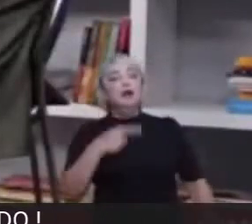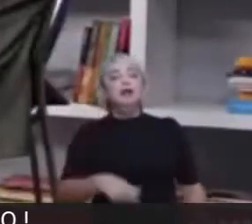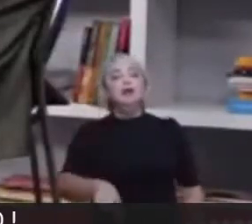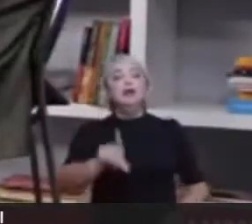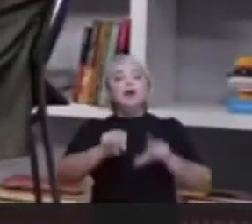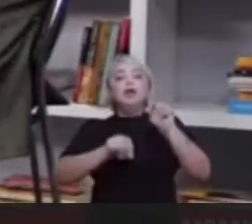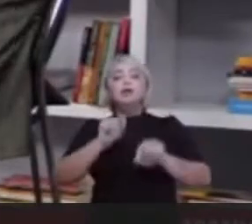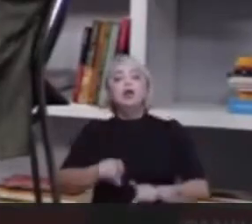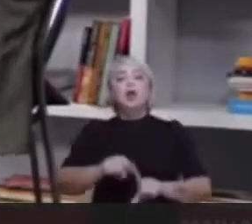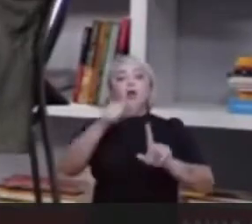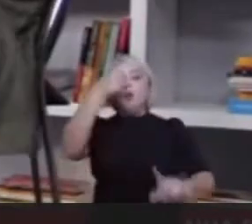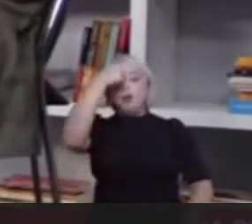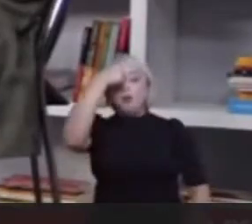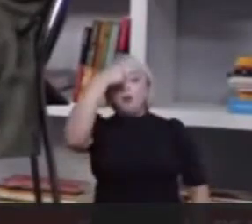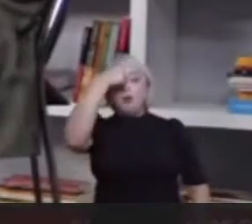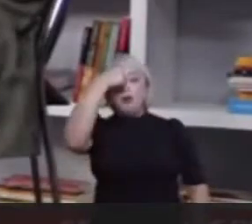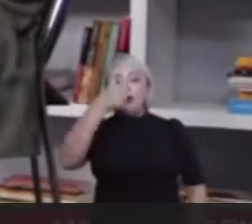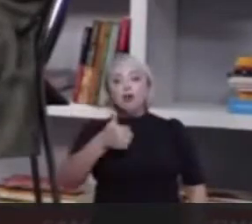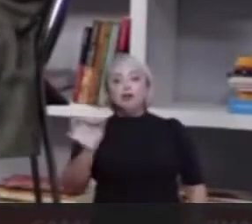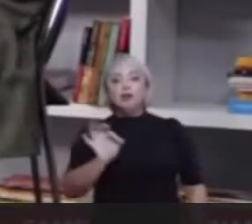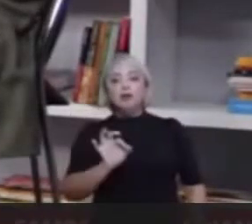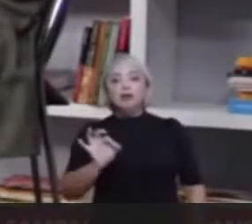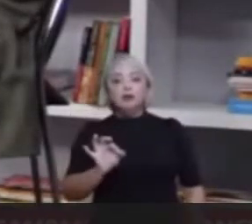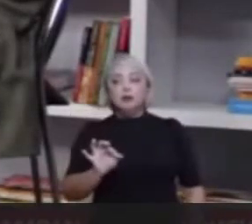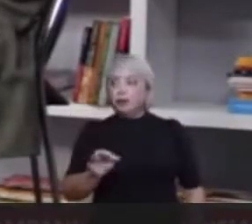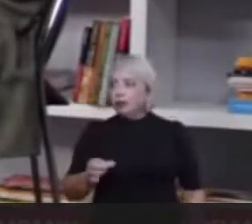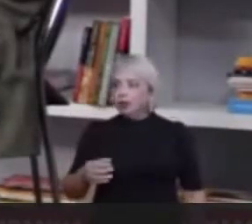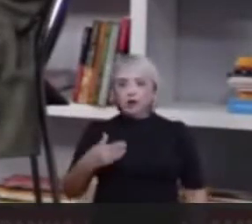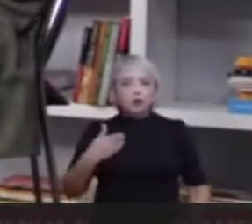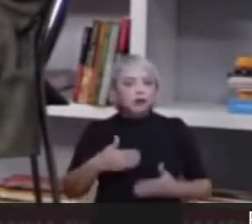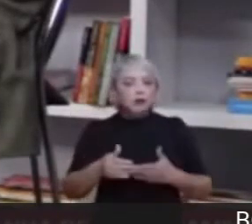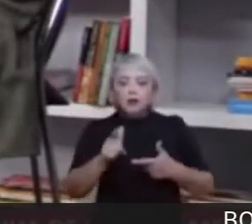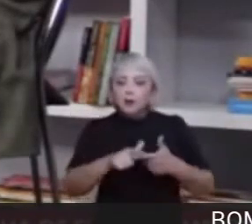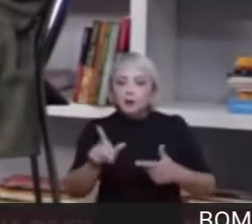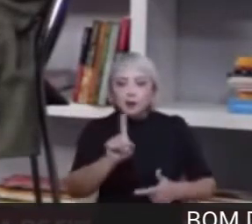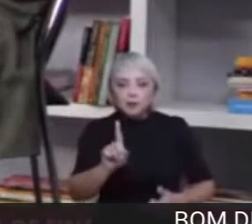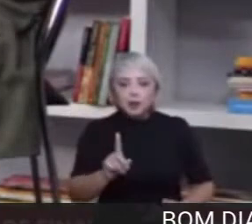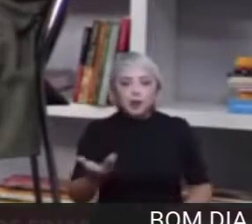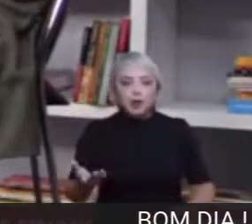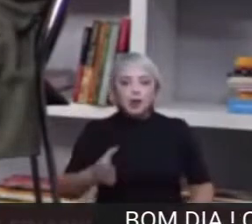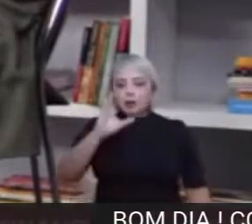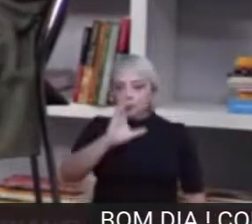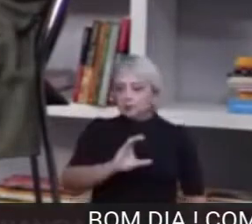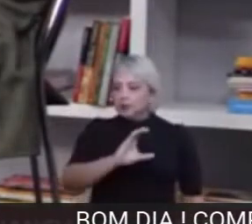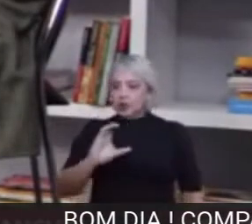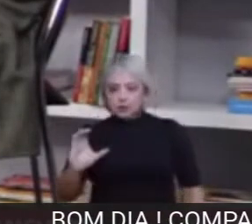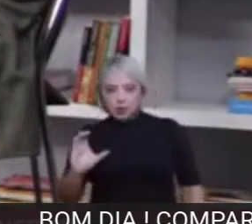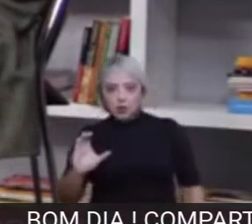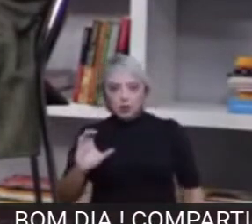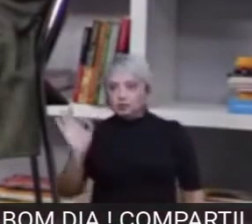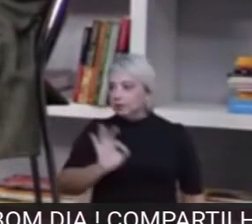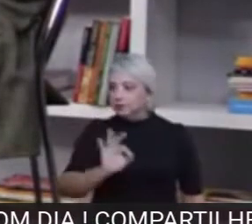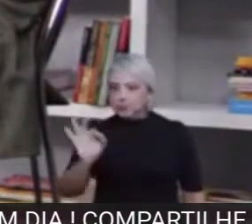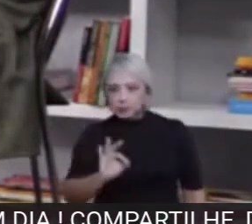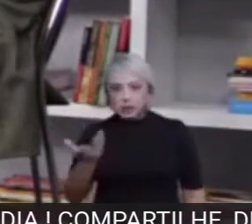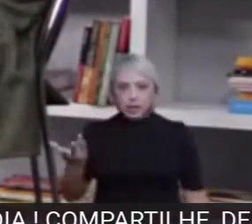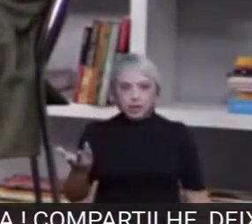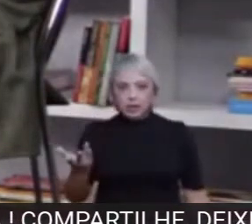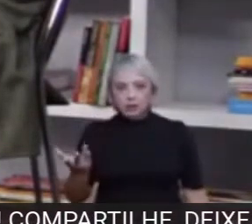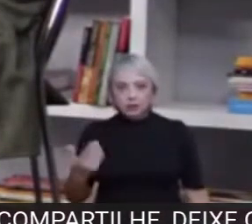evangélico 100%. Não tem nenhum problema. O cara pode ser um católico 100%, um evangélico 100%, um ateu